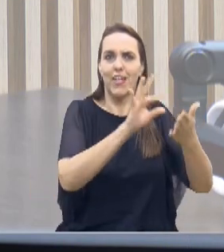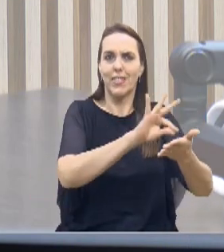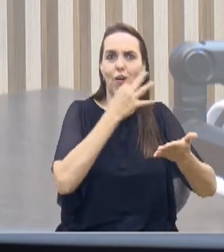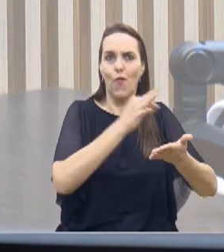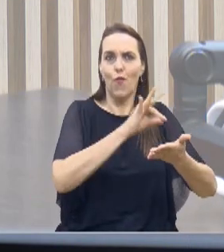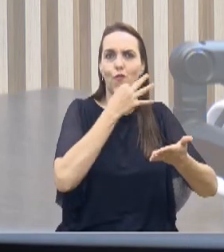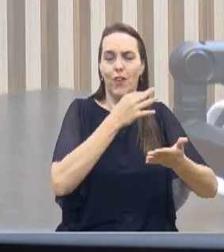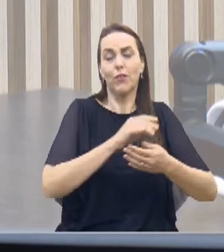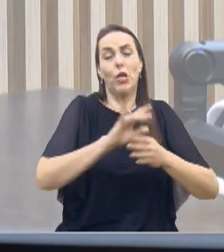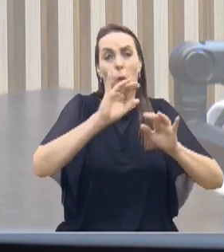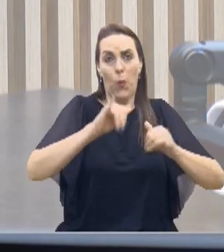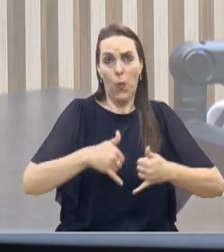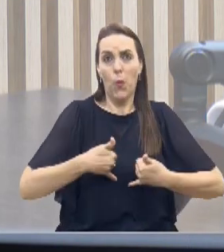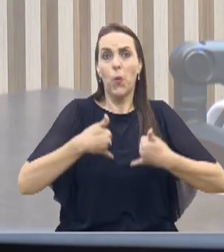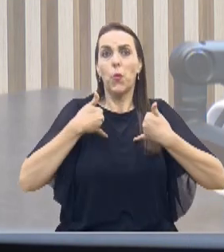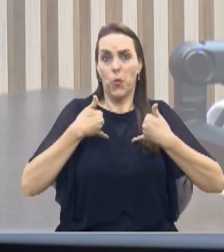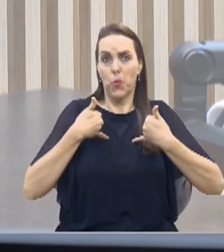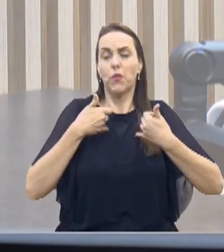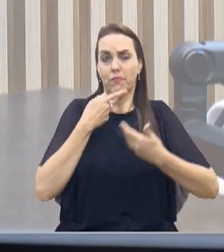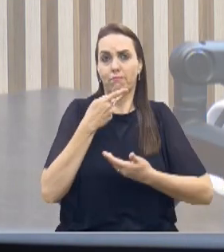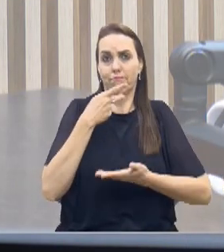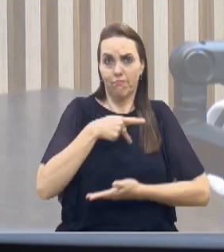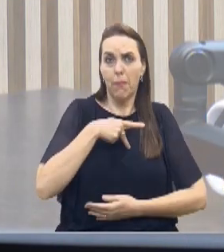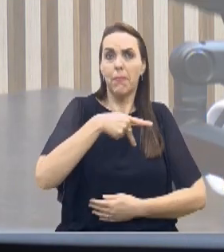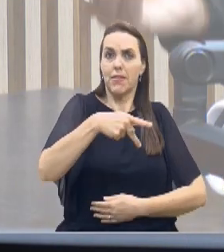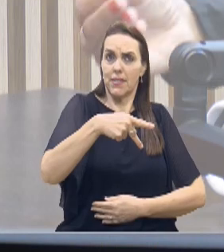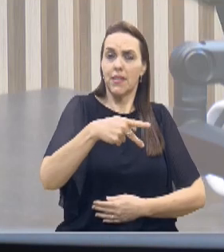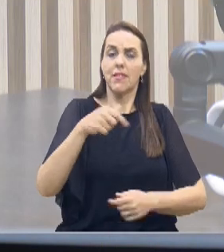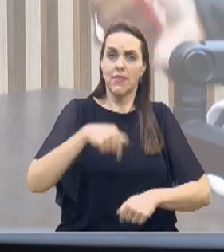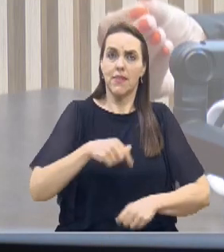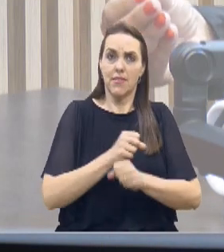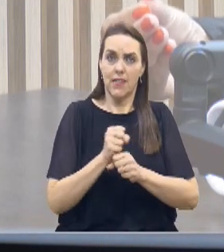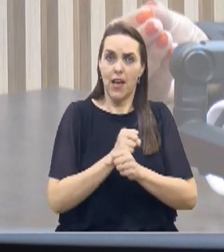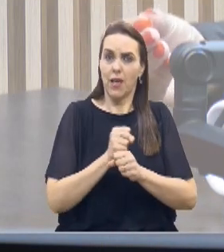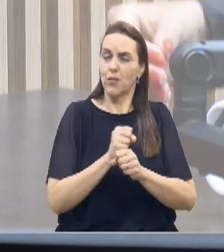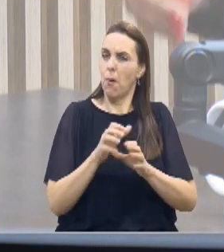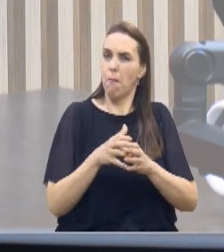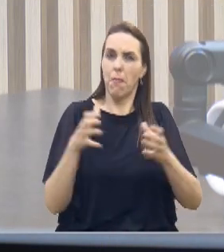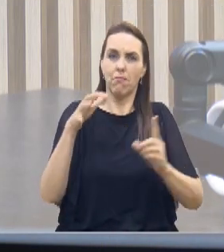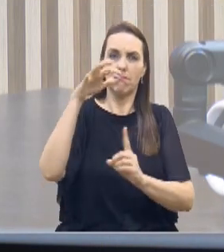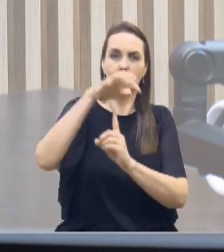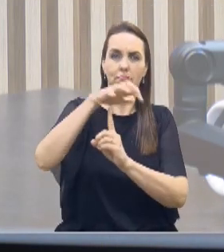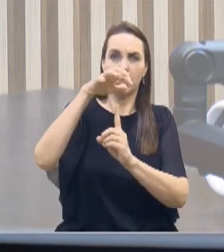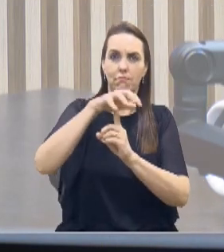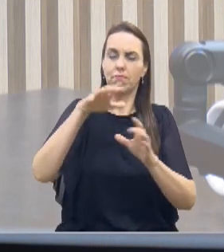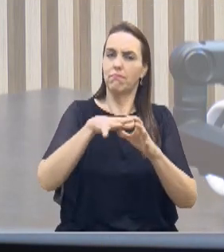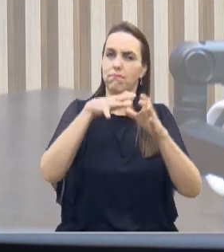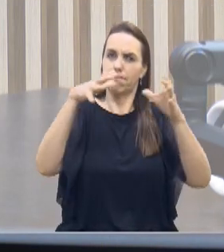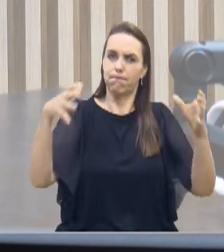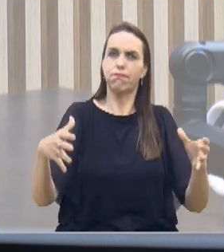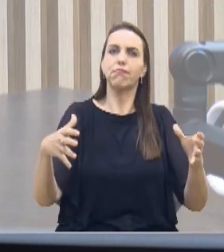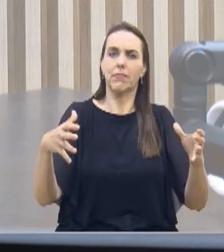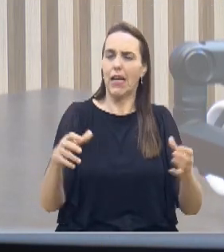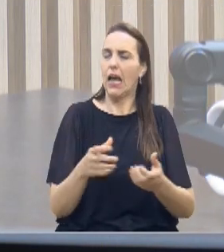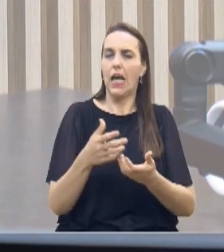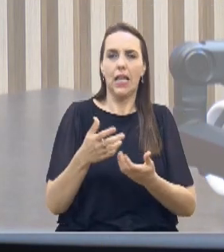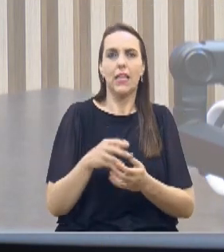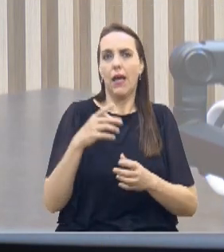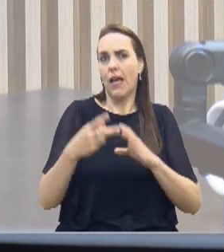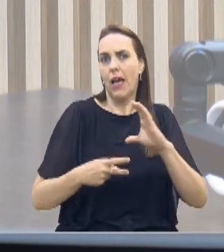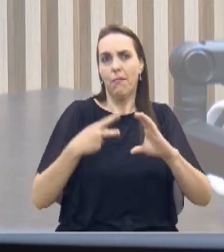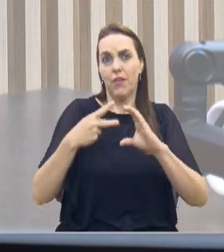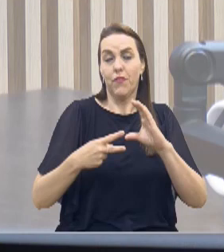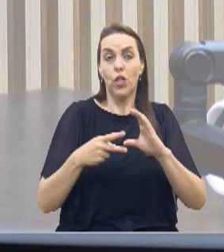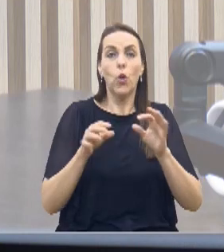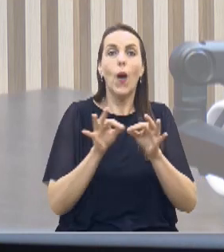nós estivemos na presidência esse ano, nós estivemos com o maior stand que a gente já teve na Câmara, e não por